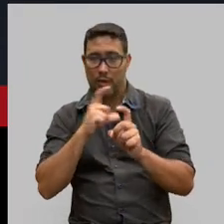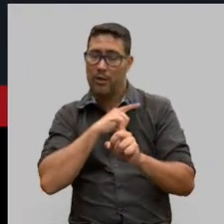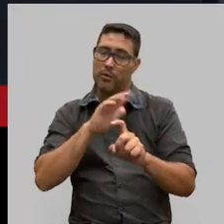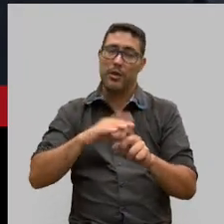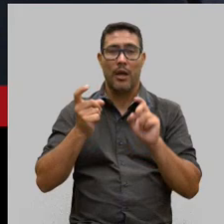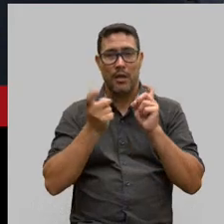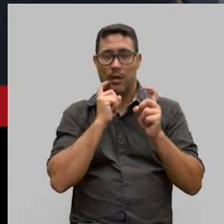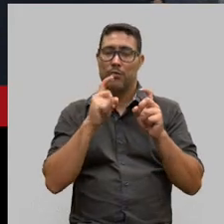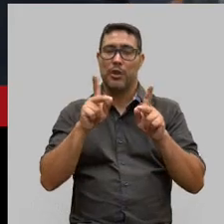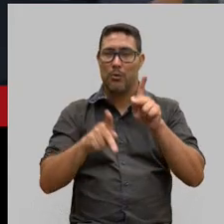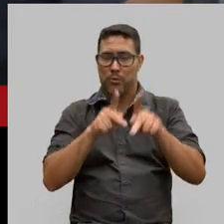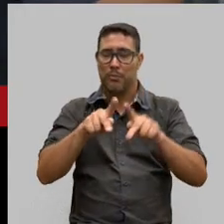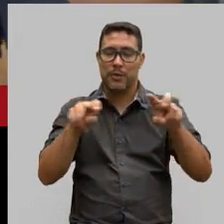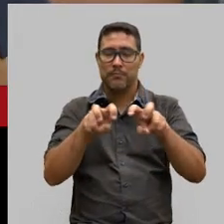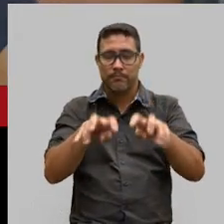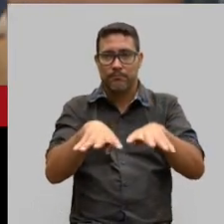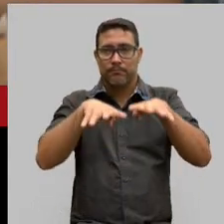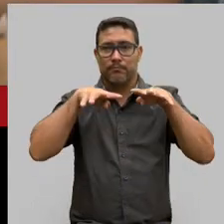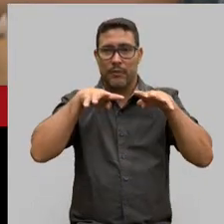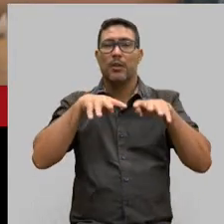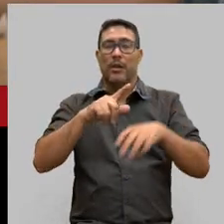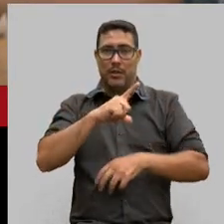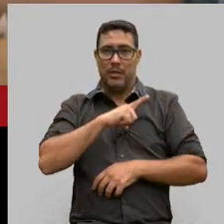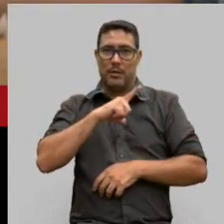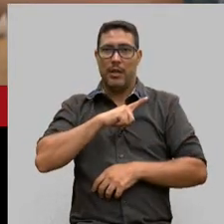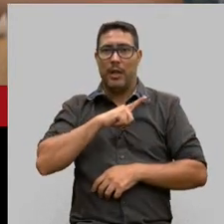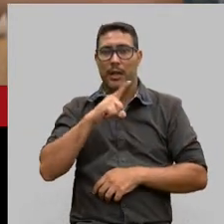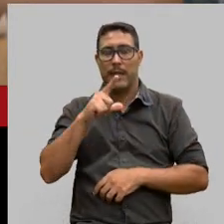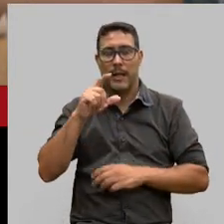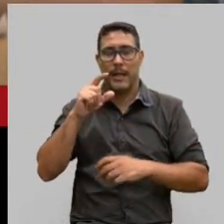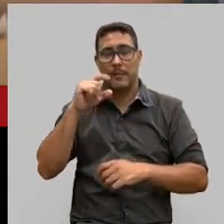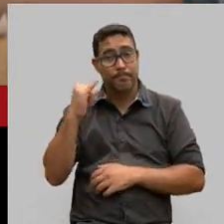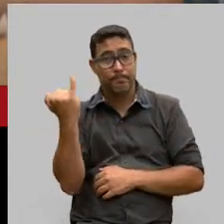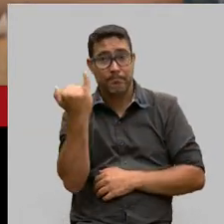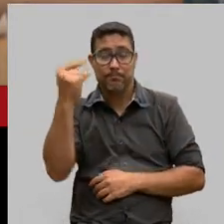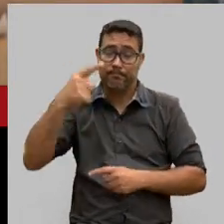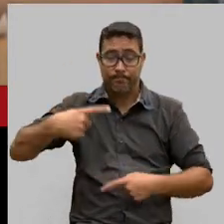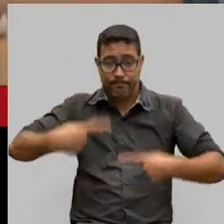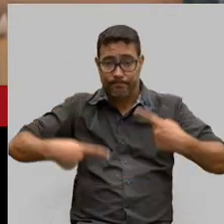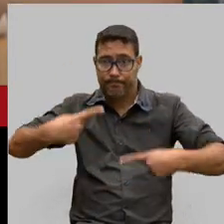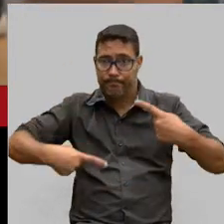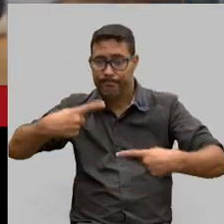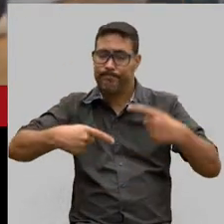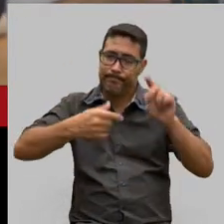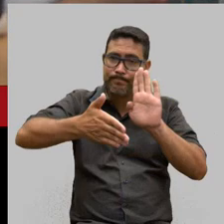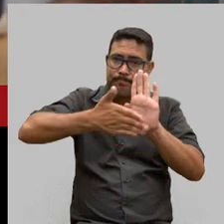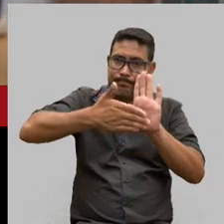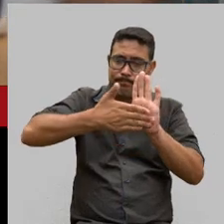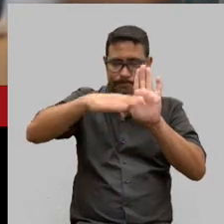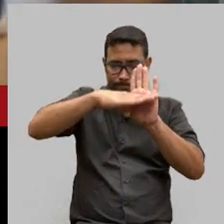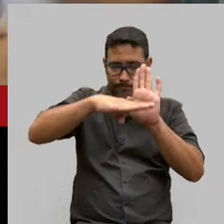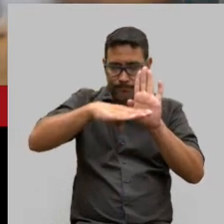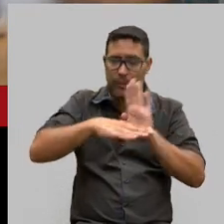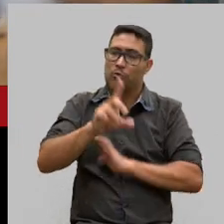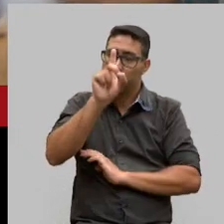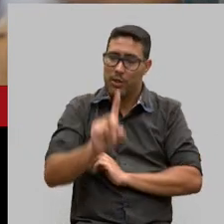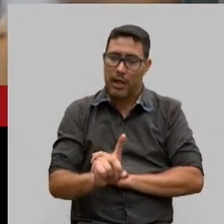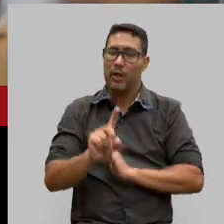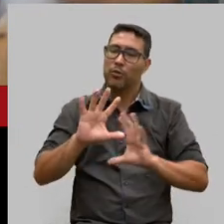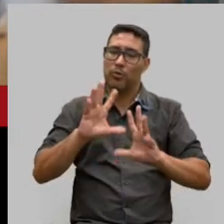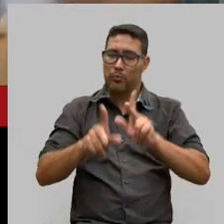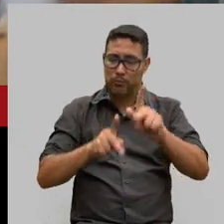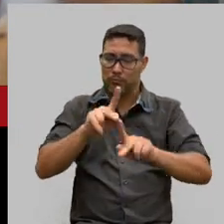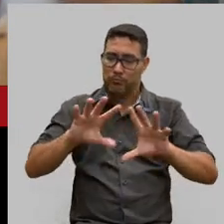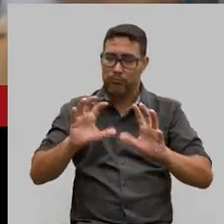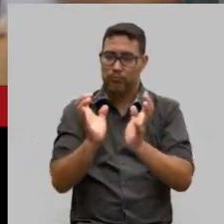pública esta audiência tem a finalidade de debater a pautas relacionadas aos direitos da população com